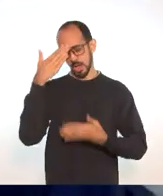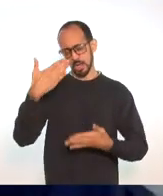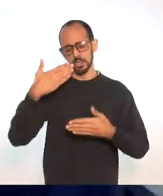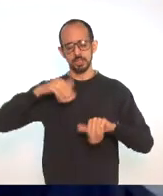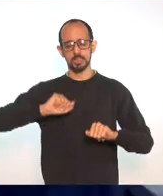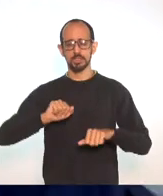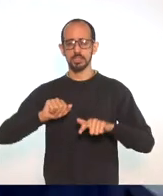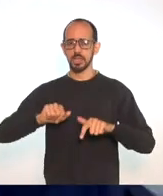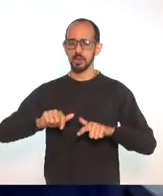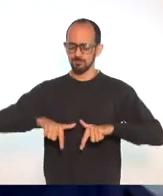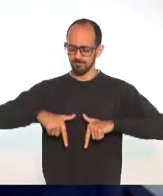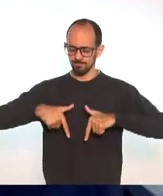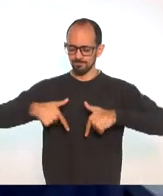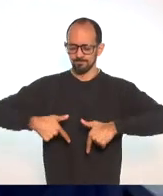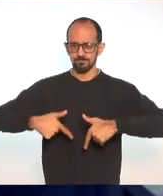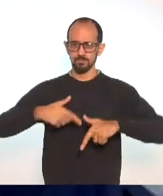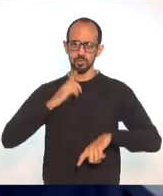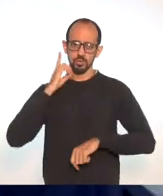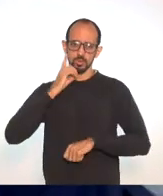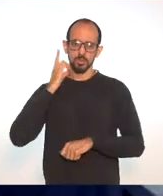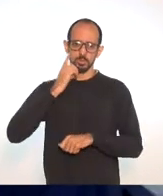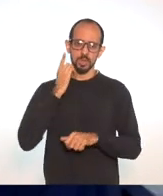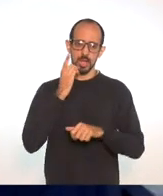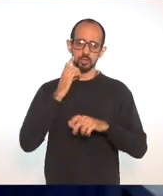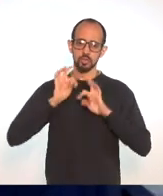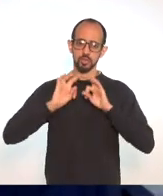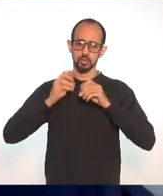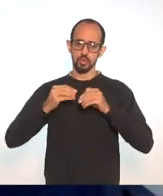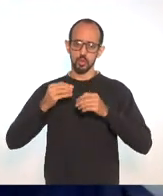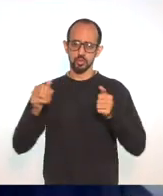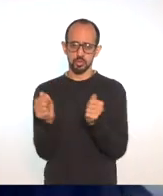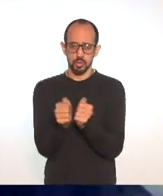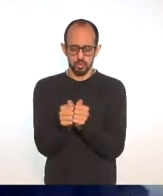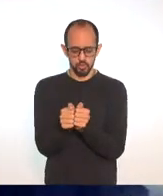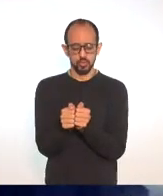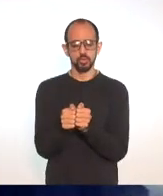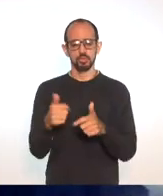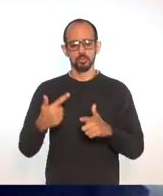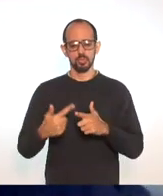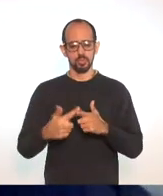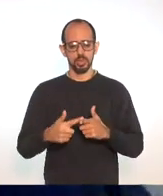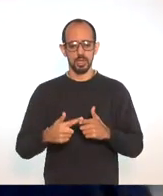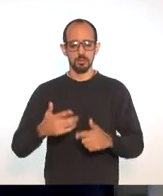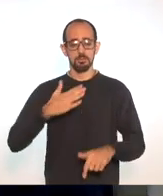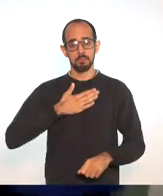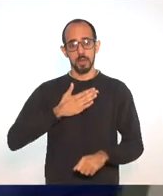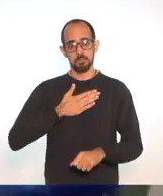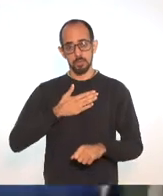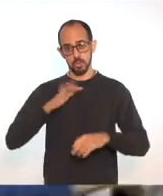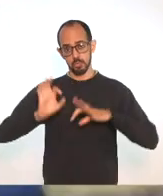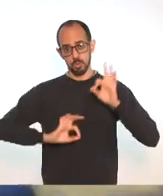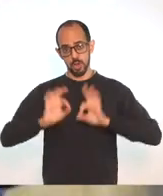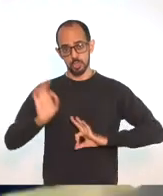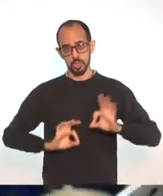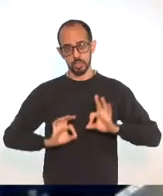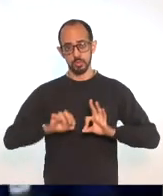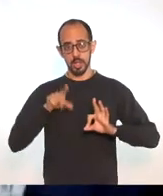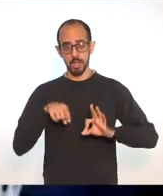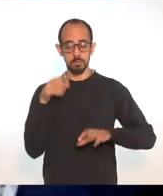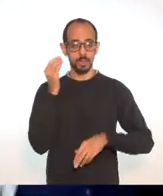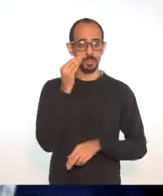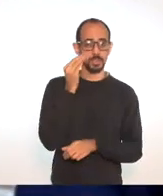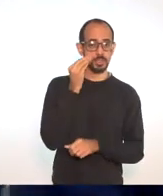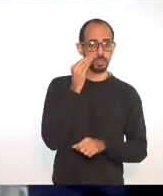do deputado é isso todos os envolvidos porque eu vejo nesse nesse projeto uma uma tentativa